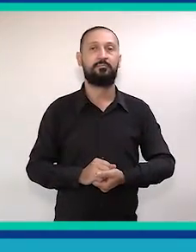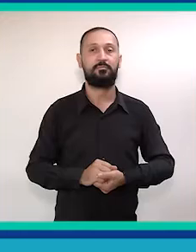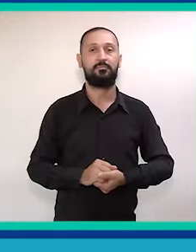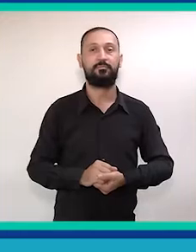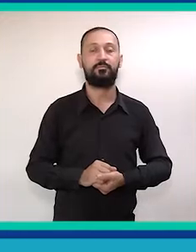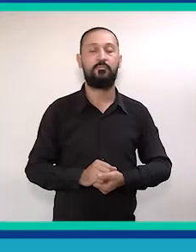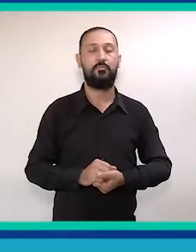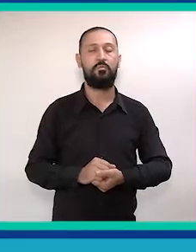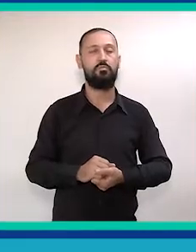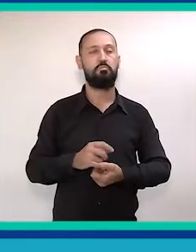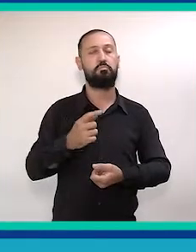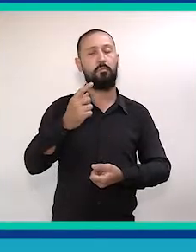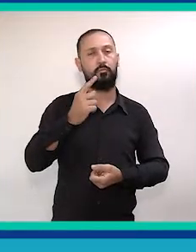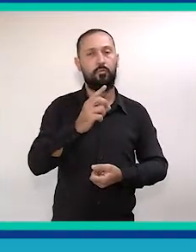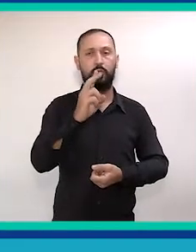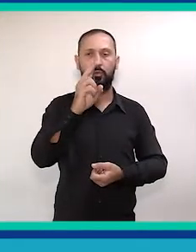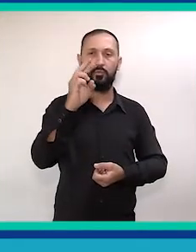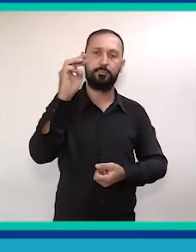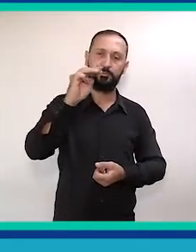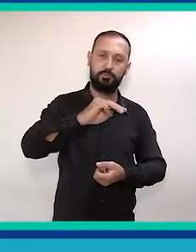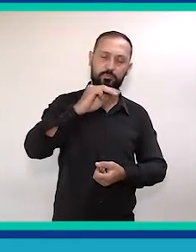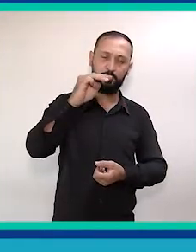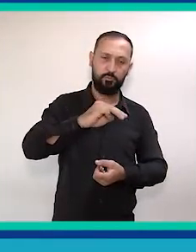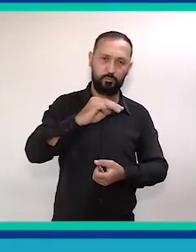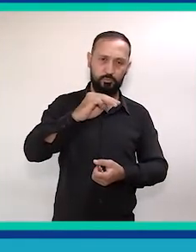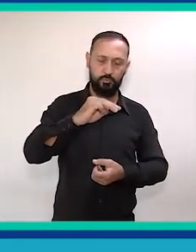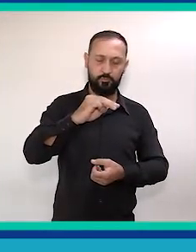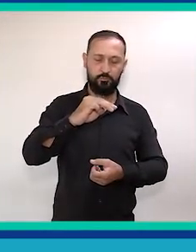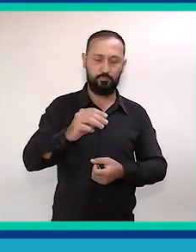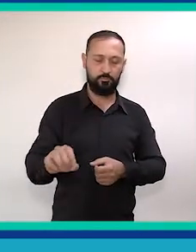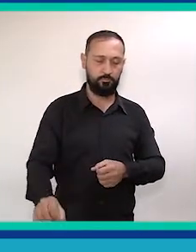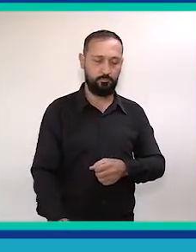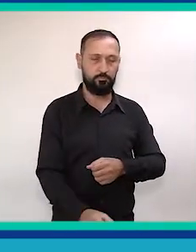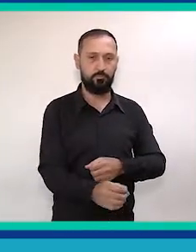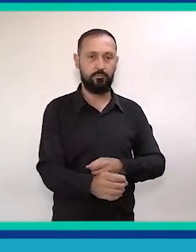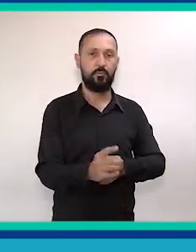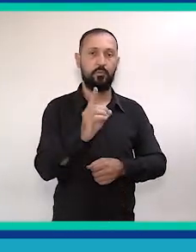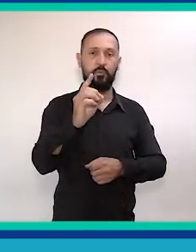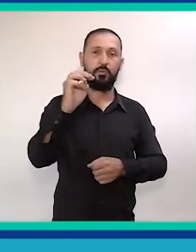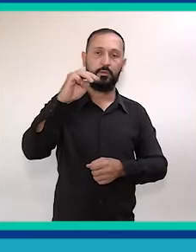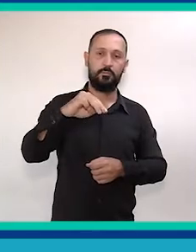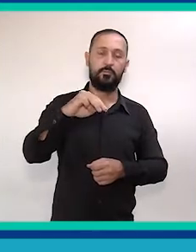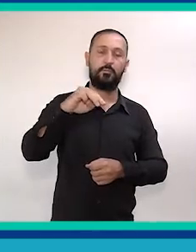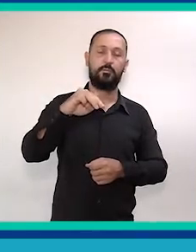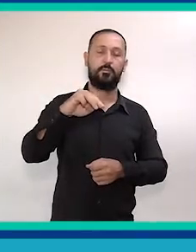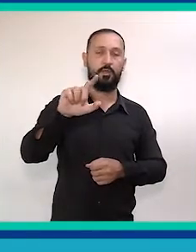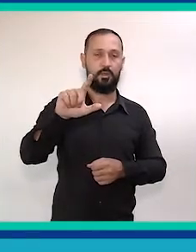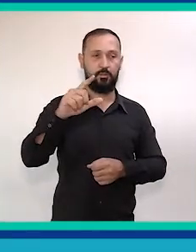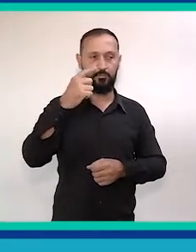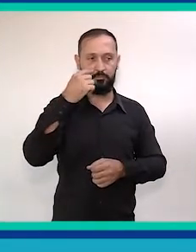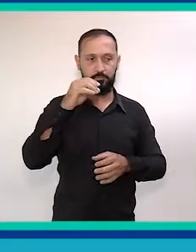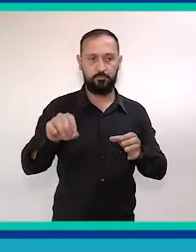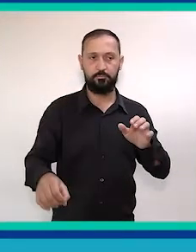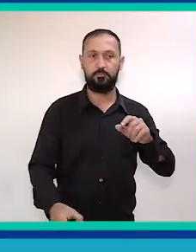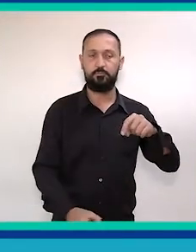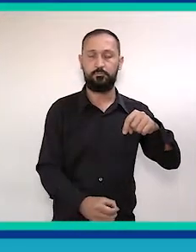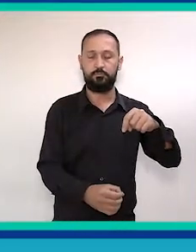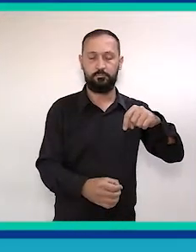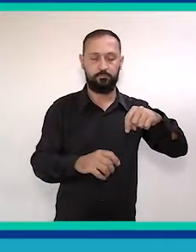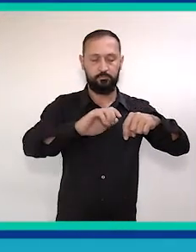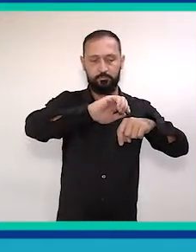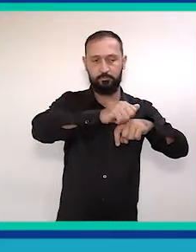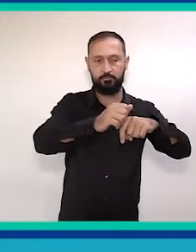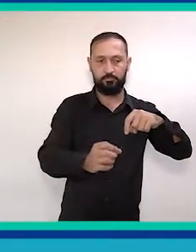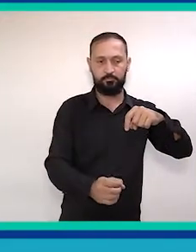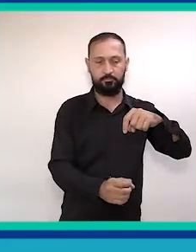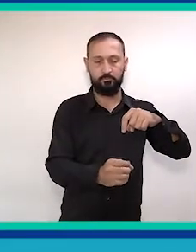que coletar a cada 2 minutos e meio, eu coleto 1,5 ml dentro desses